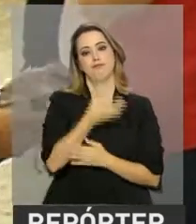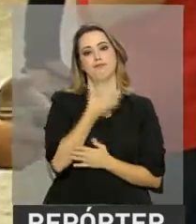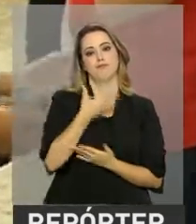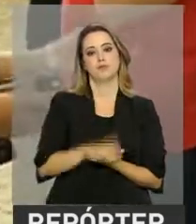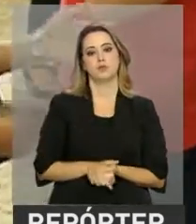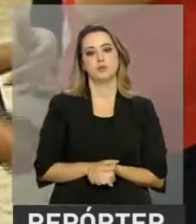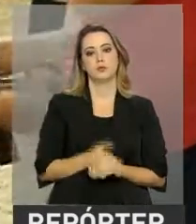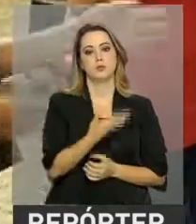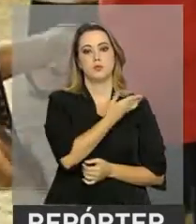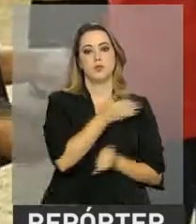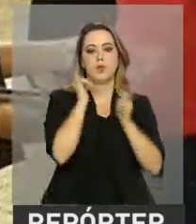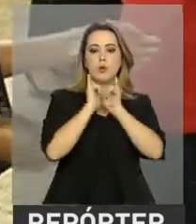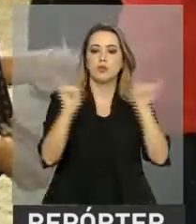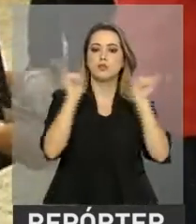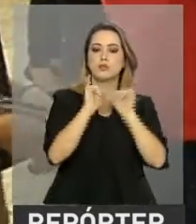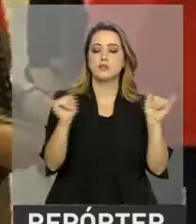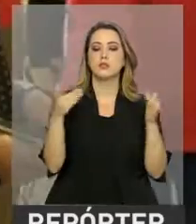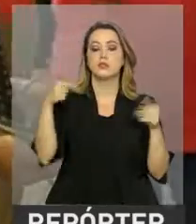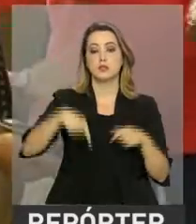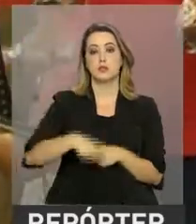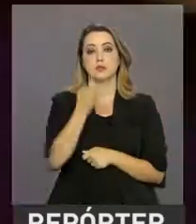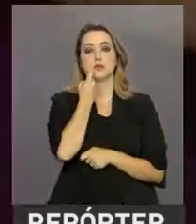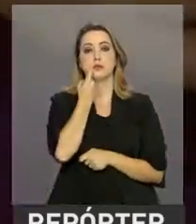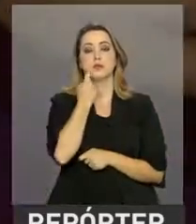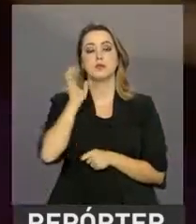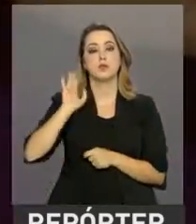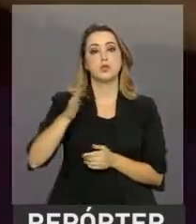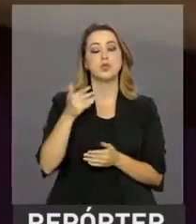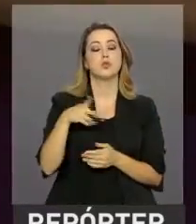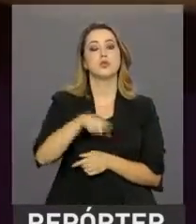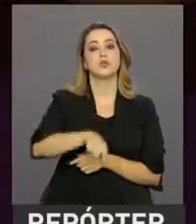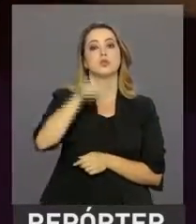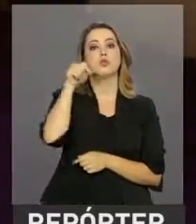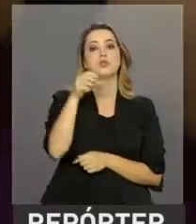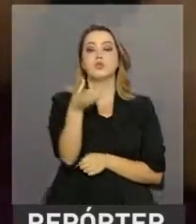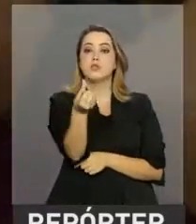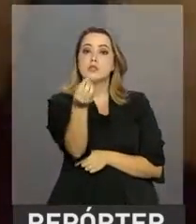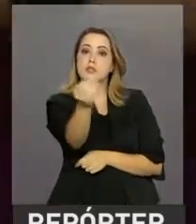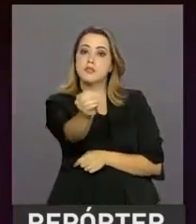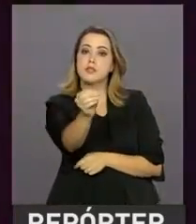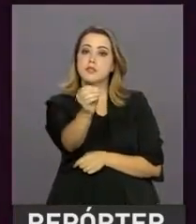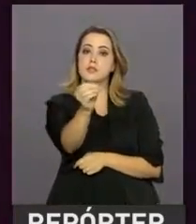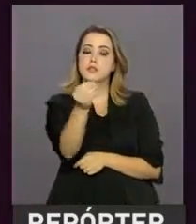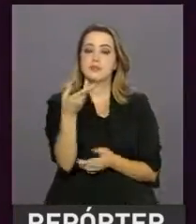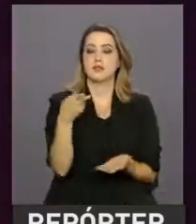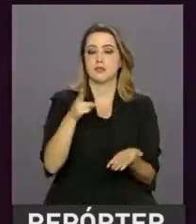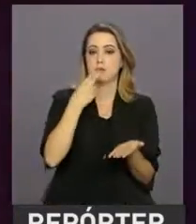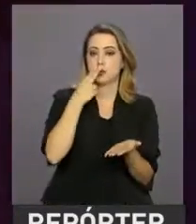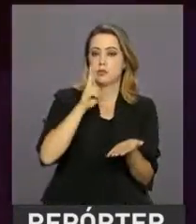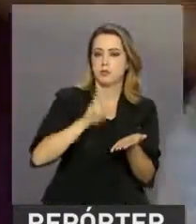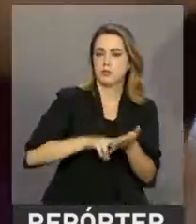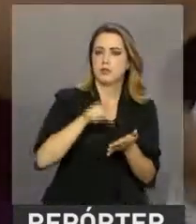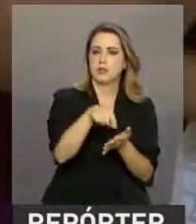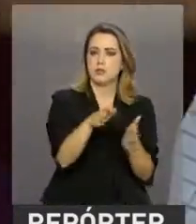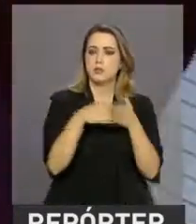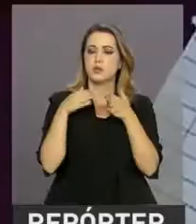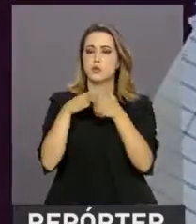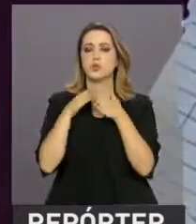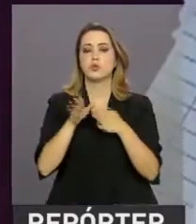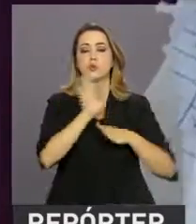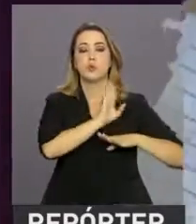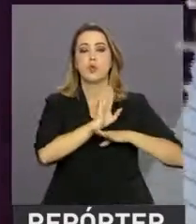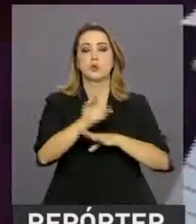o lançamento da campanha nesta sexta-feira para já escolher 60 cartas. Esses pedidos vão ser atendidos